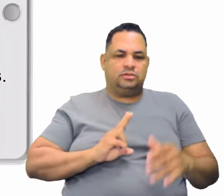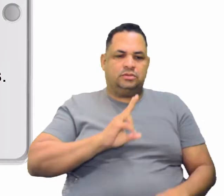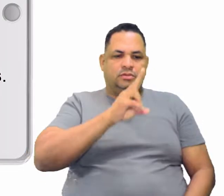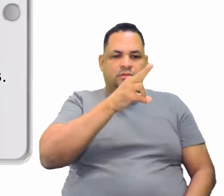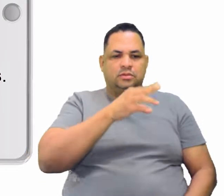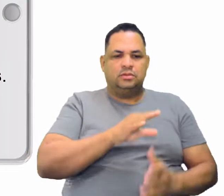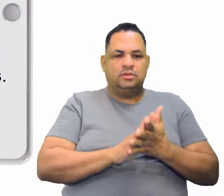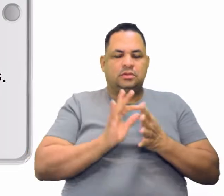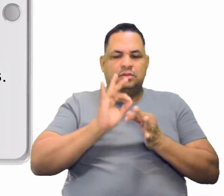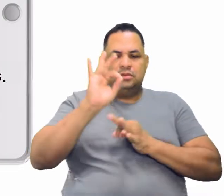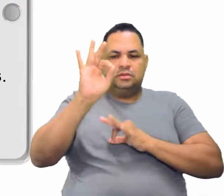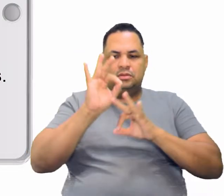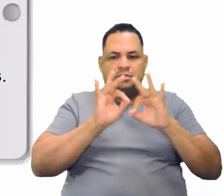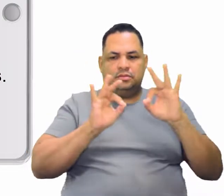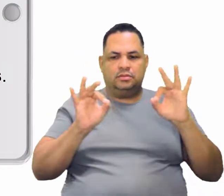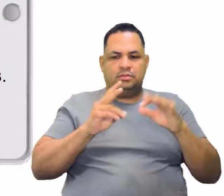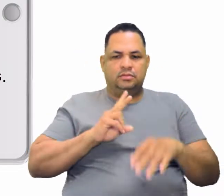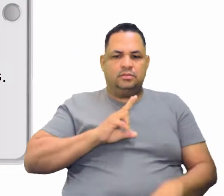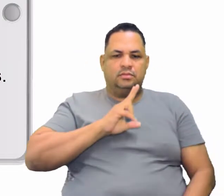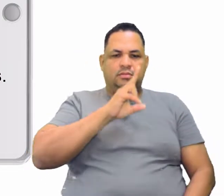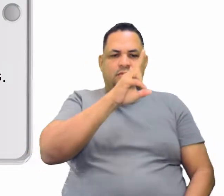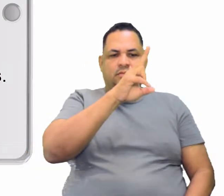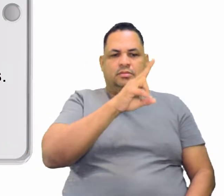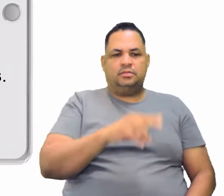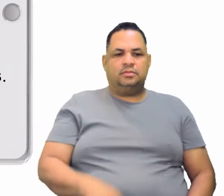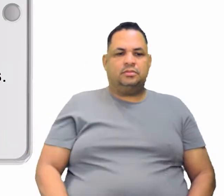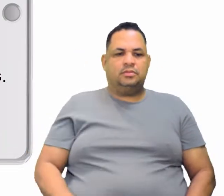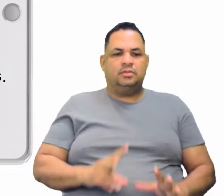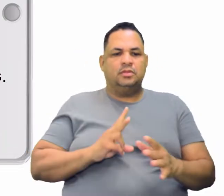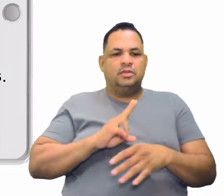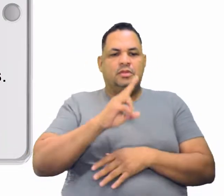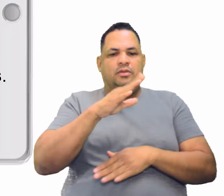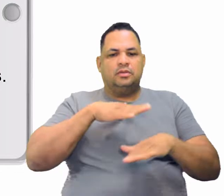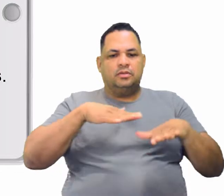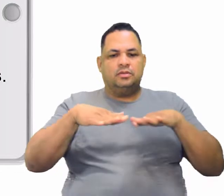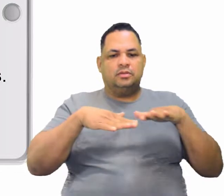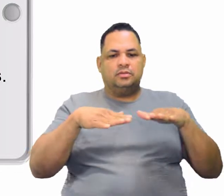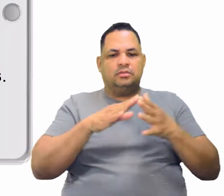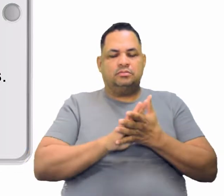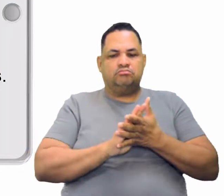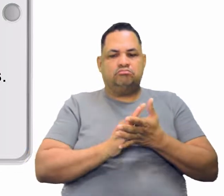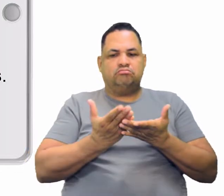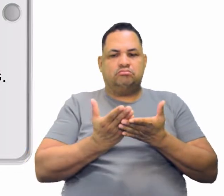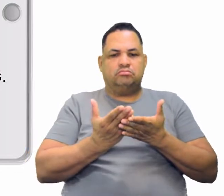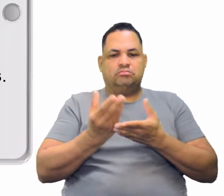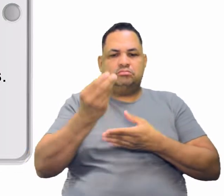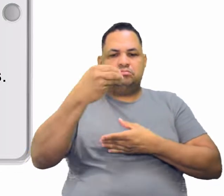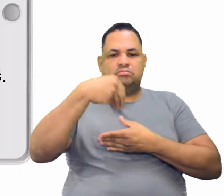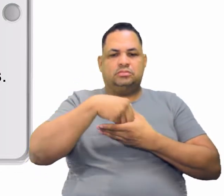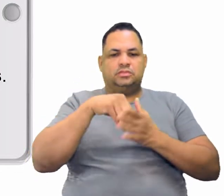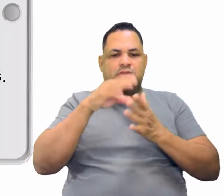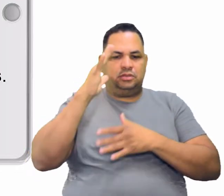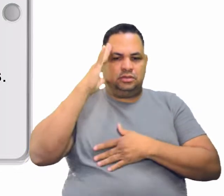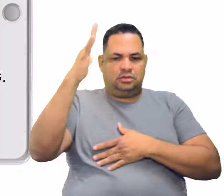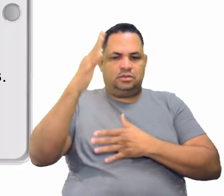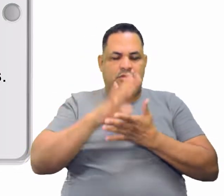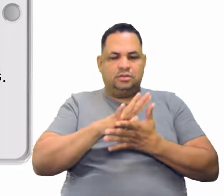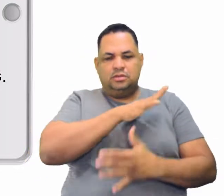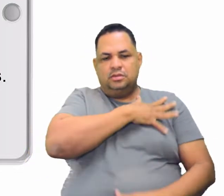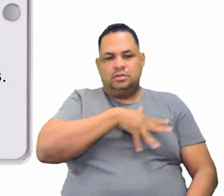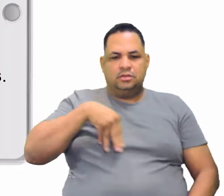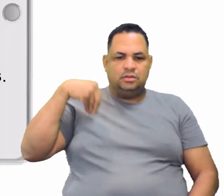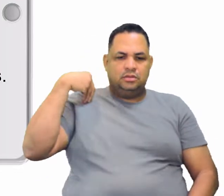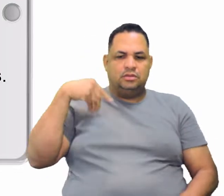tá certo? Vem trabalhar também a parte de medida de força, força e movimento segundo Aristóteles e também